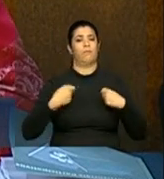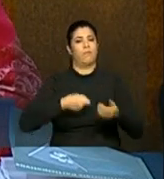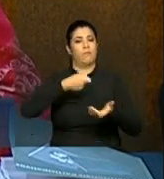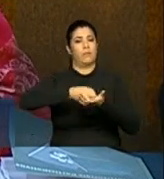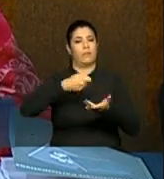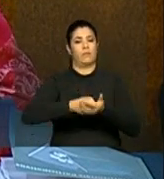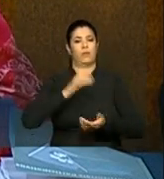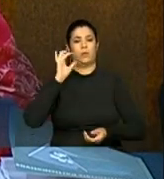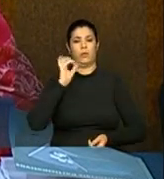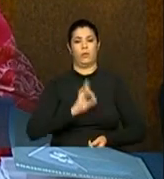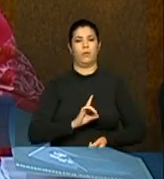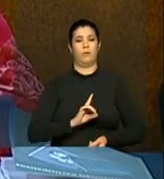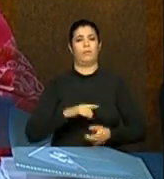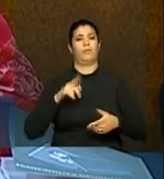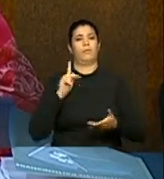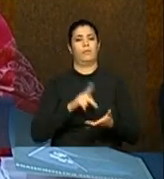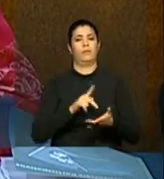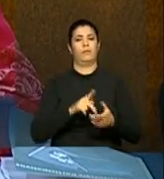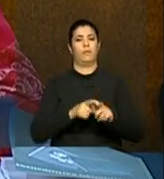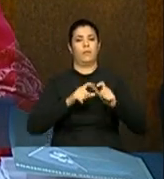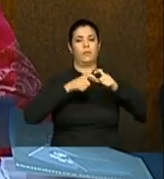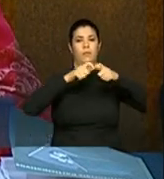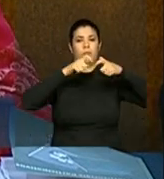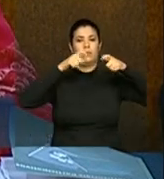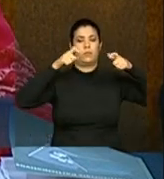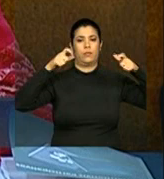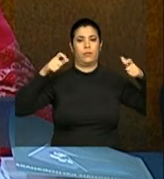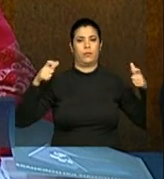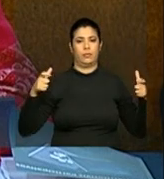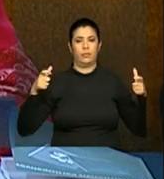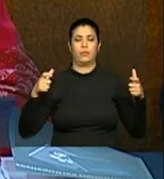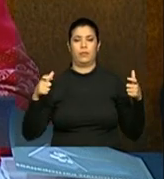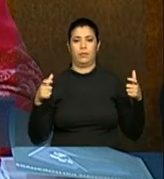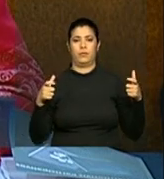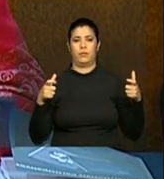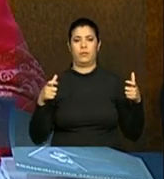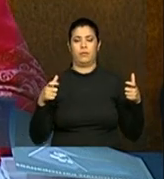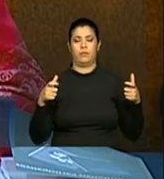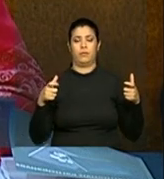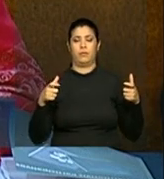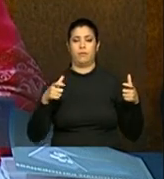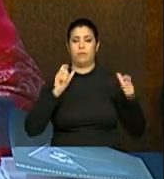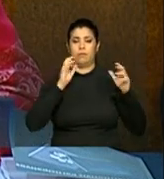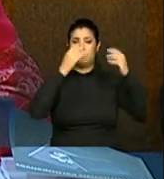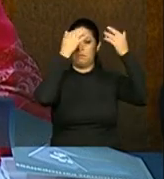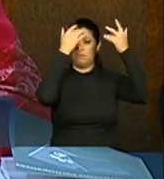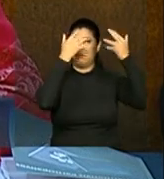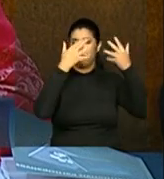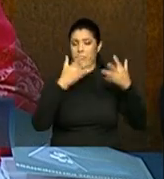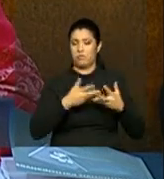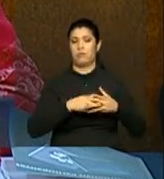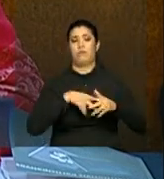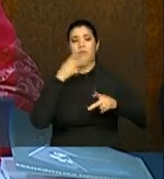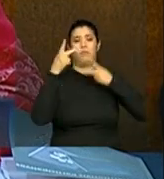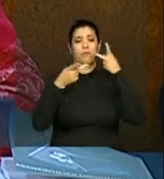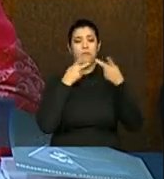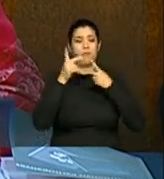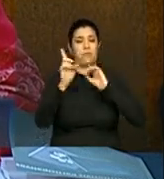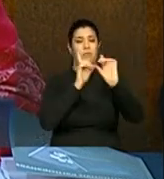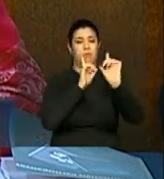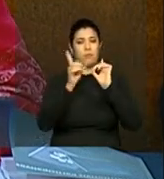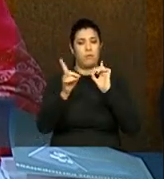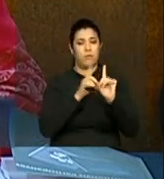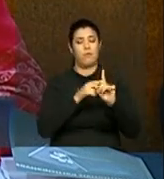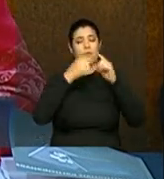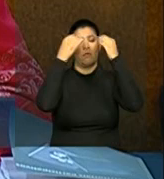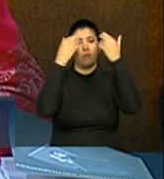foram amplamente eh falados, refalados, eh